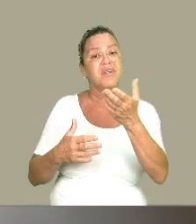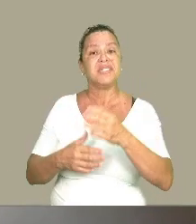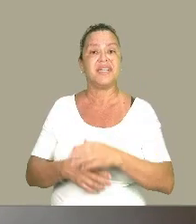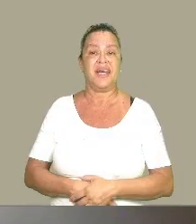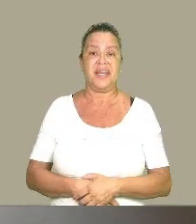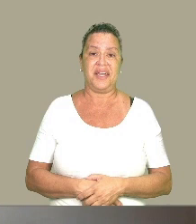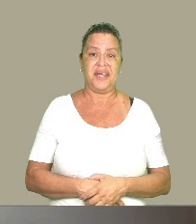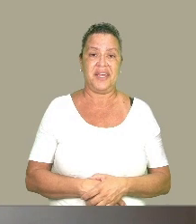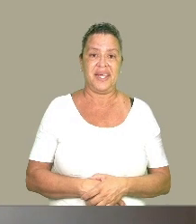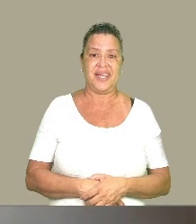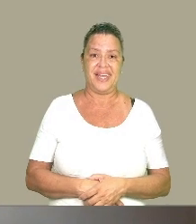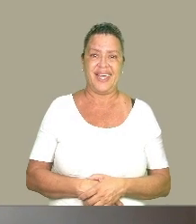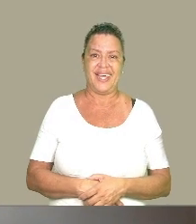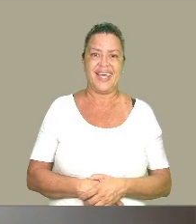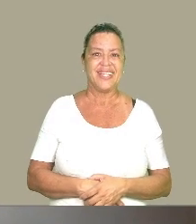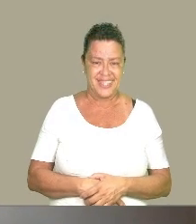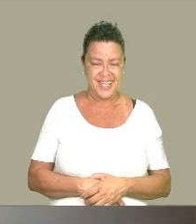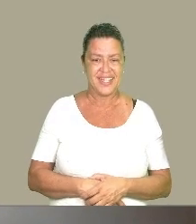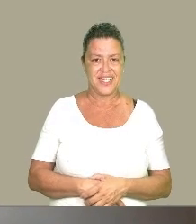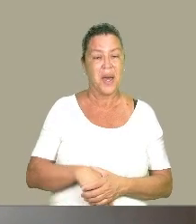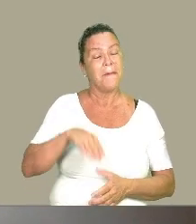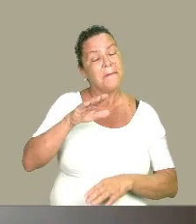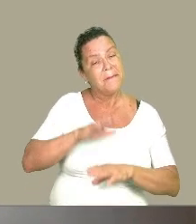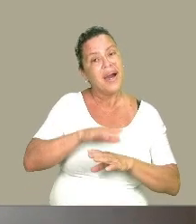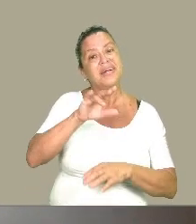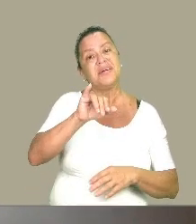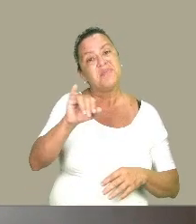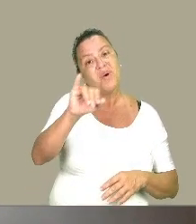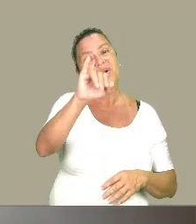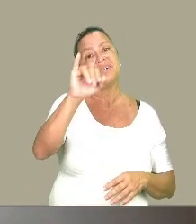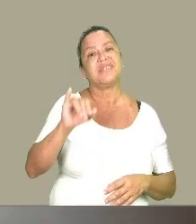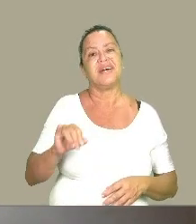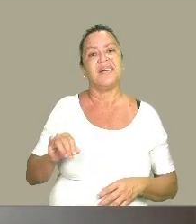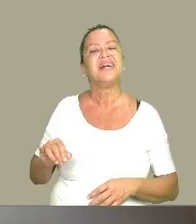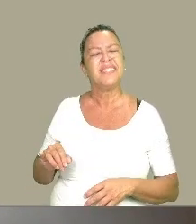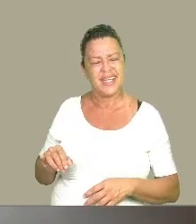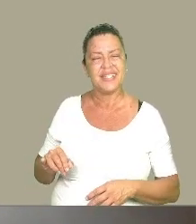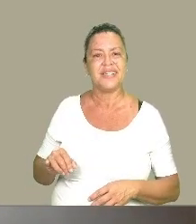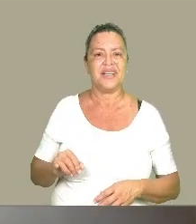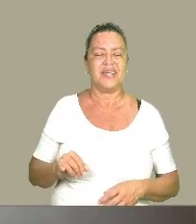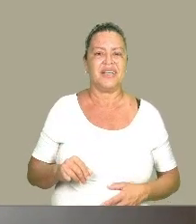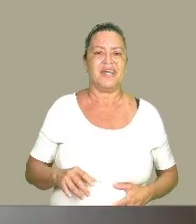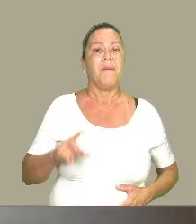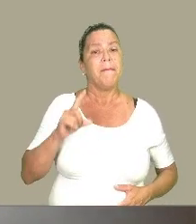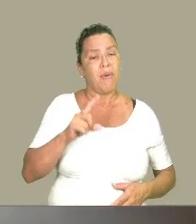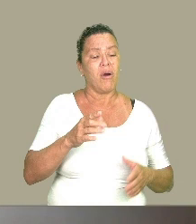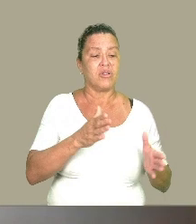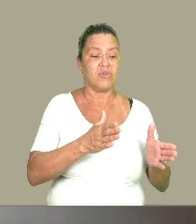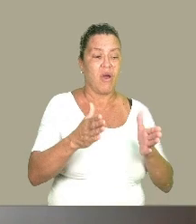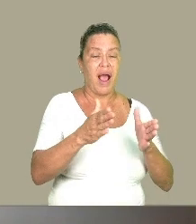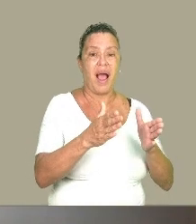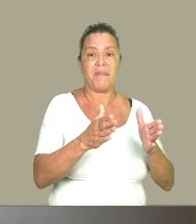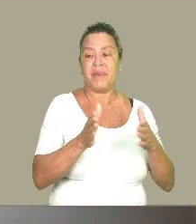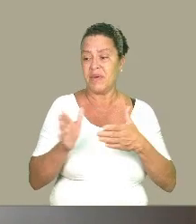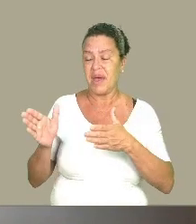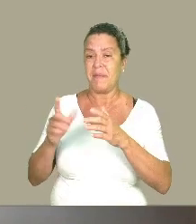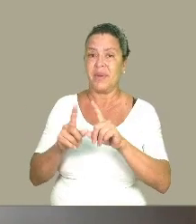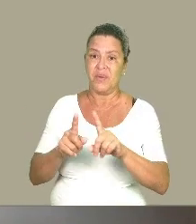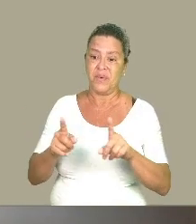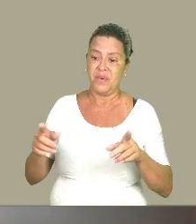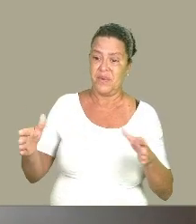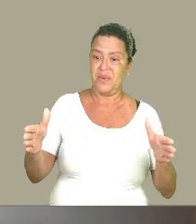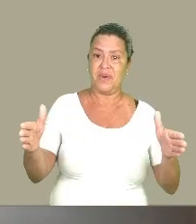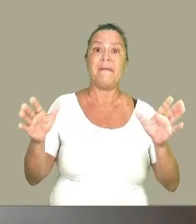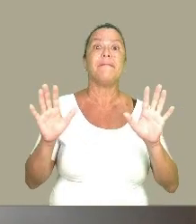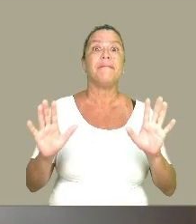nosso cônjuge. Esse é o mais importante. A gente pode tomar rumos diferentes, mas